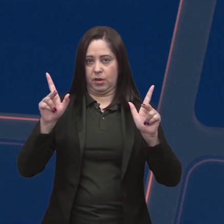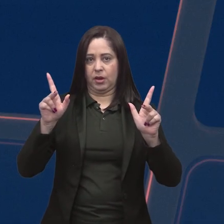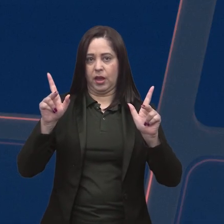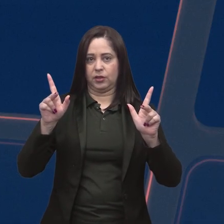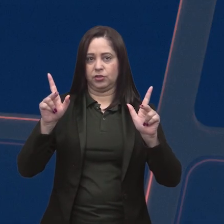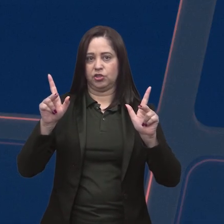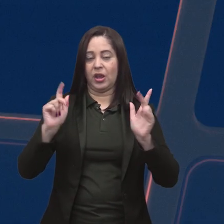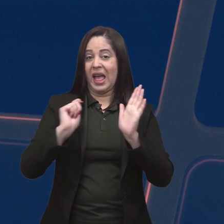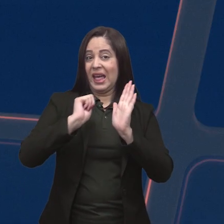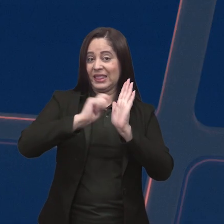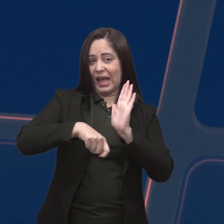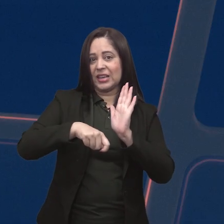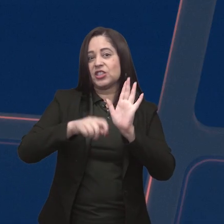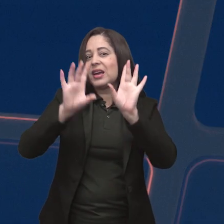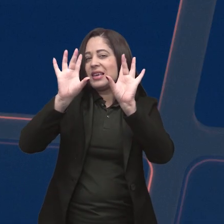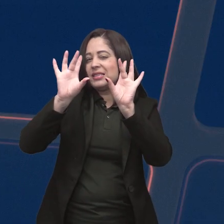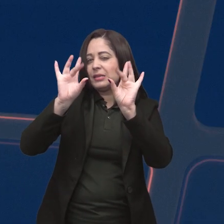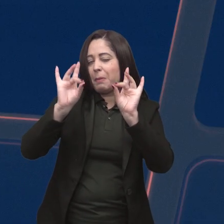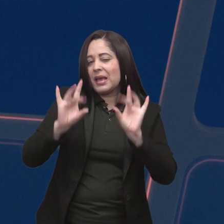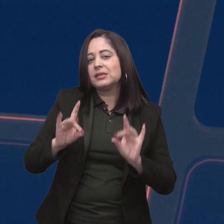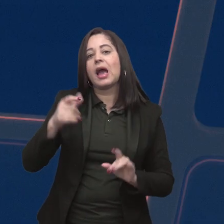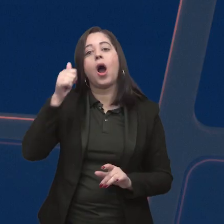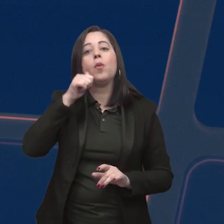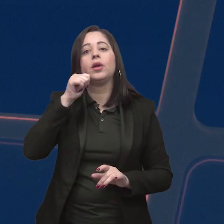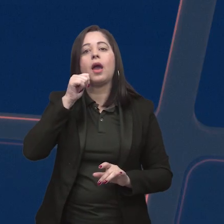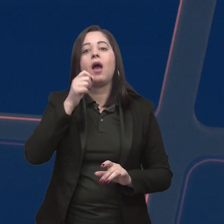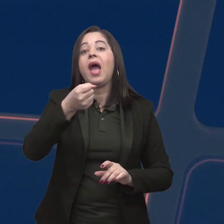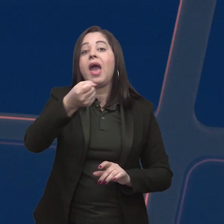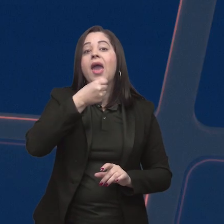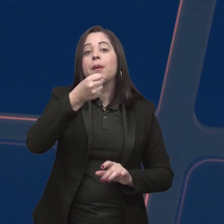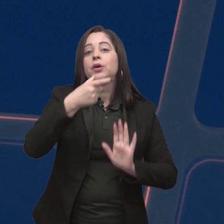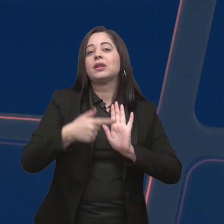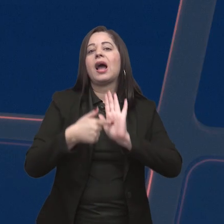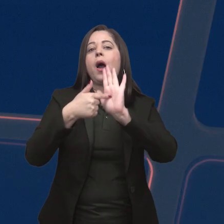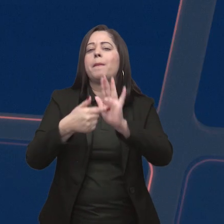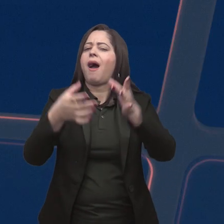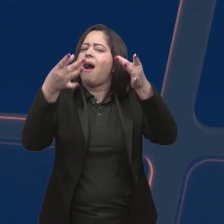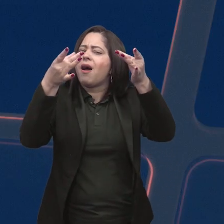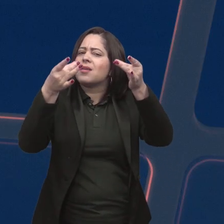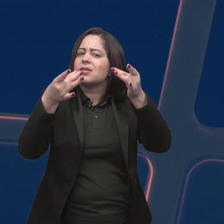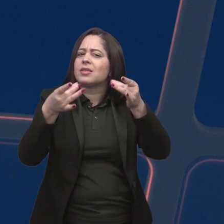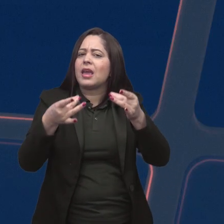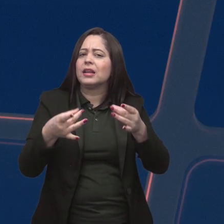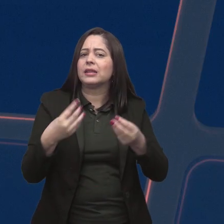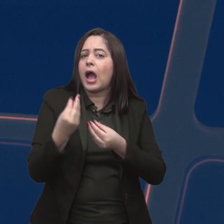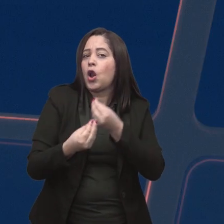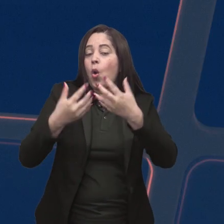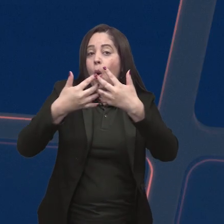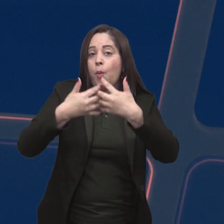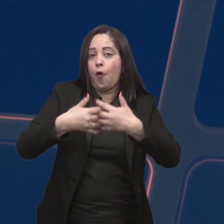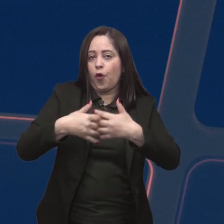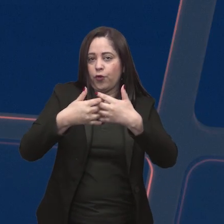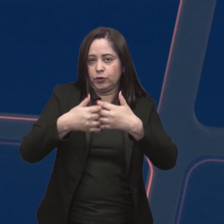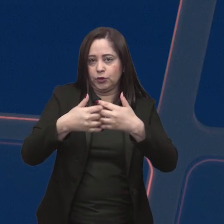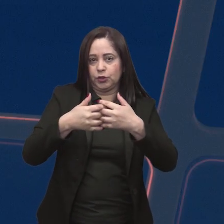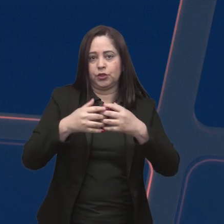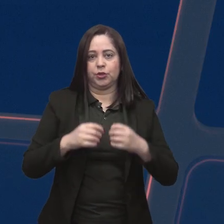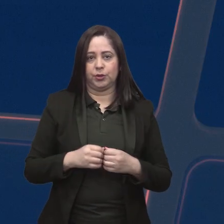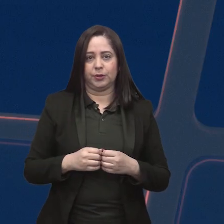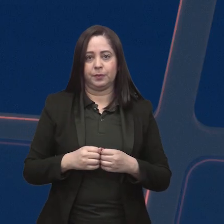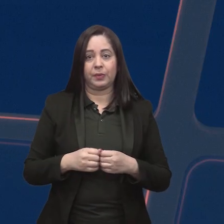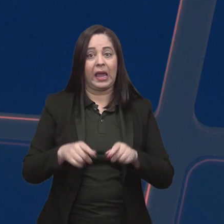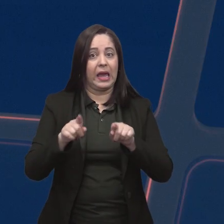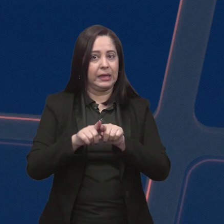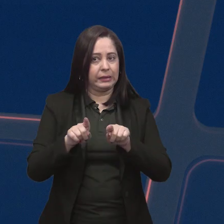por gênero, com condições especiais para as mulheres. Na próxima reportagem, a gente te mostra os detalhes de como o